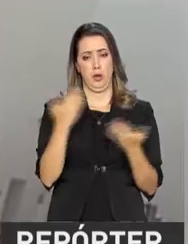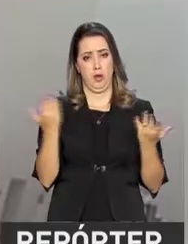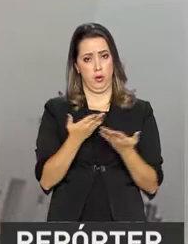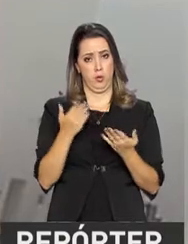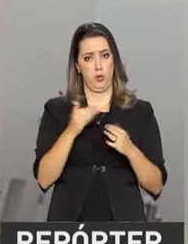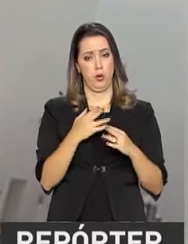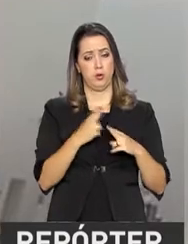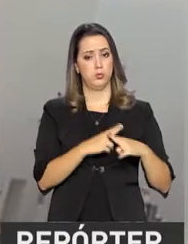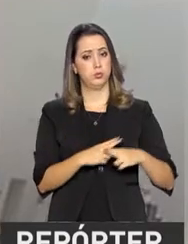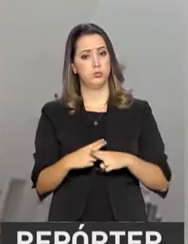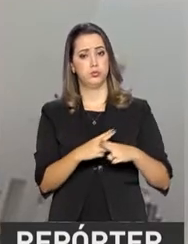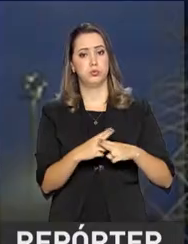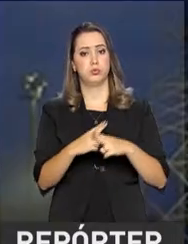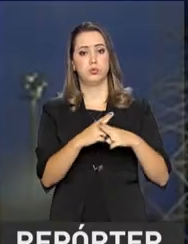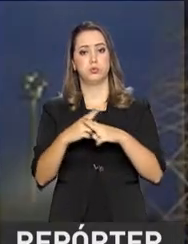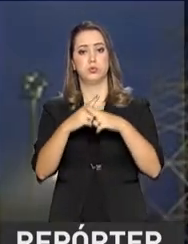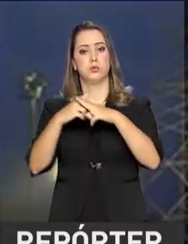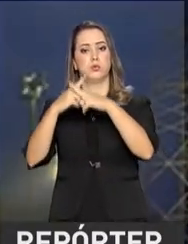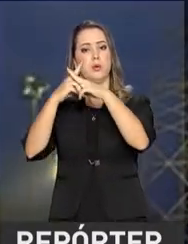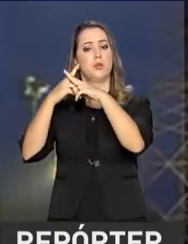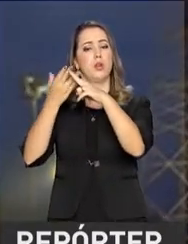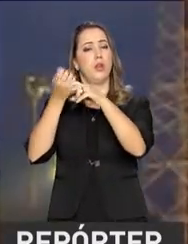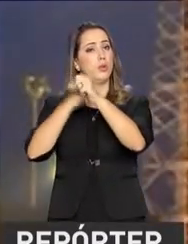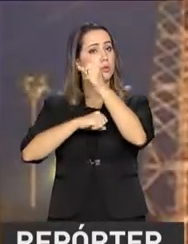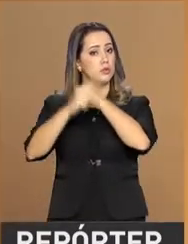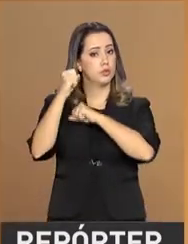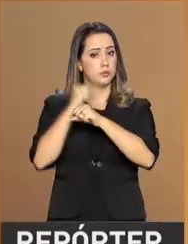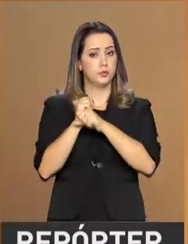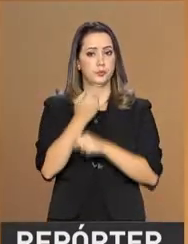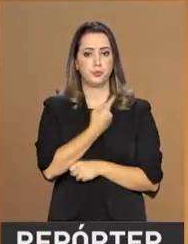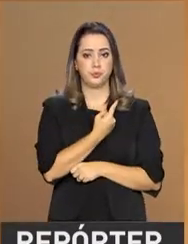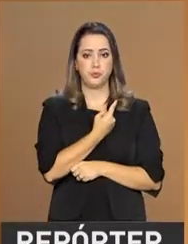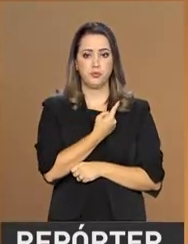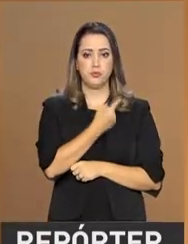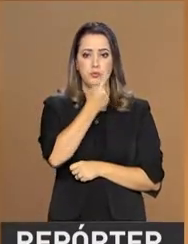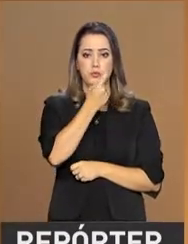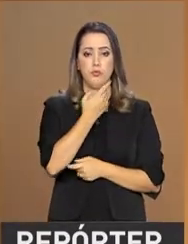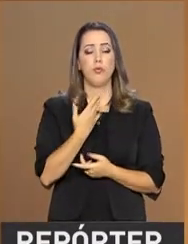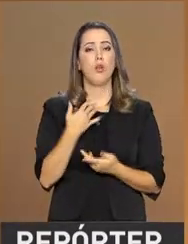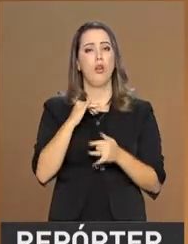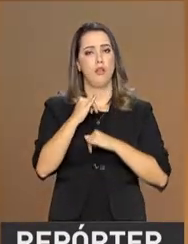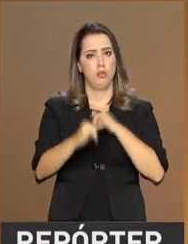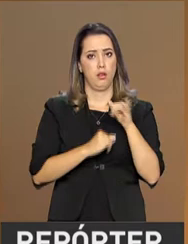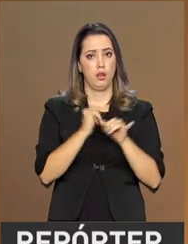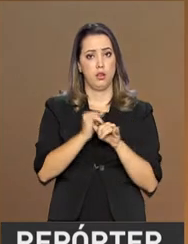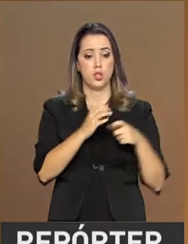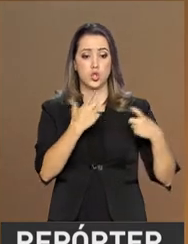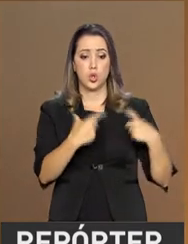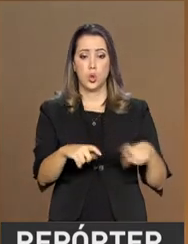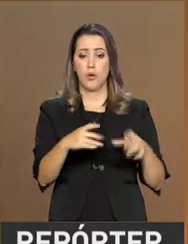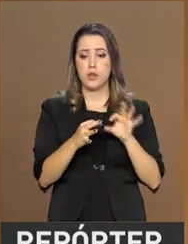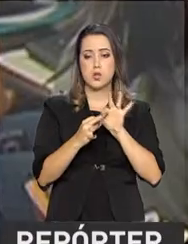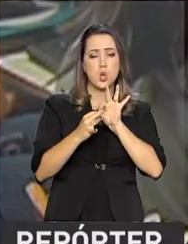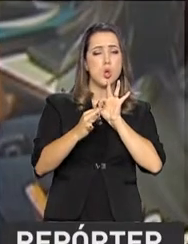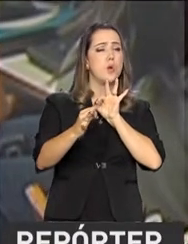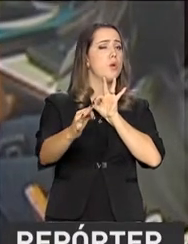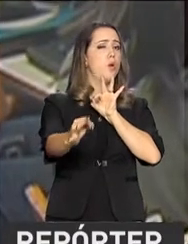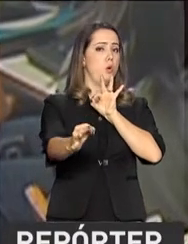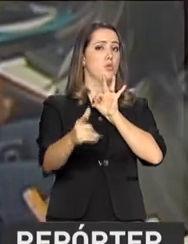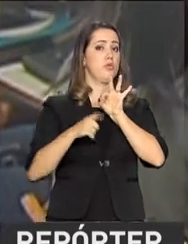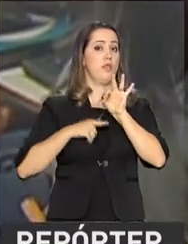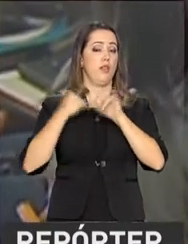satélite geoestacionário brasileiro feito no ano passado a banda larga vai chegar aos locais remotos do país